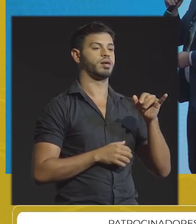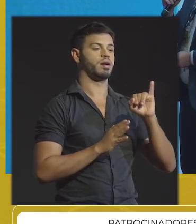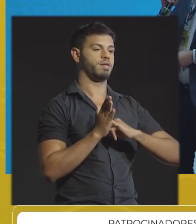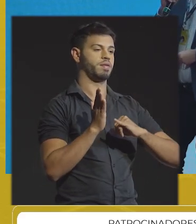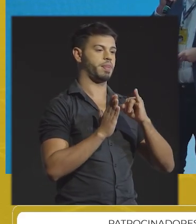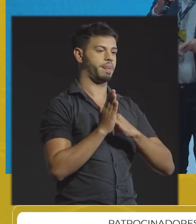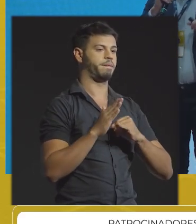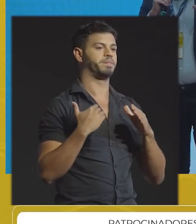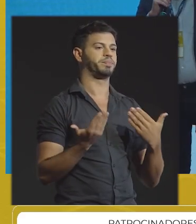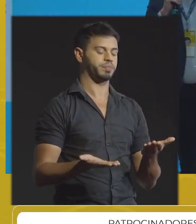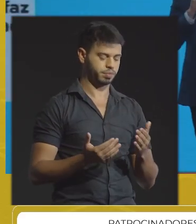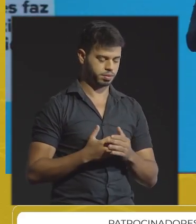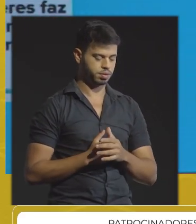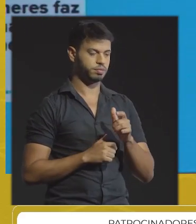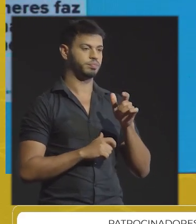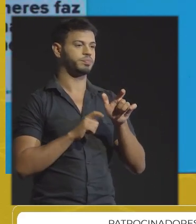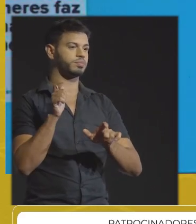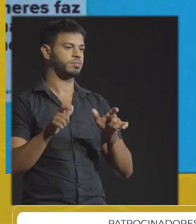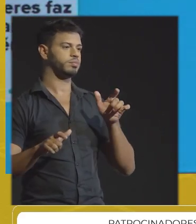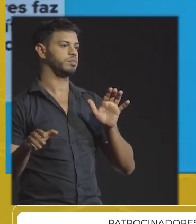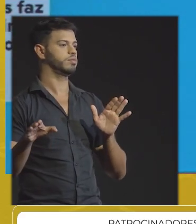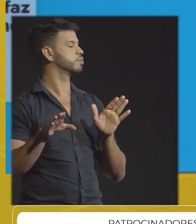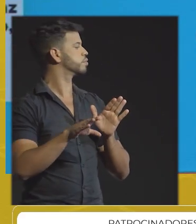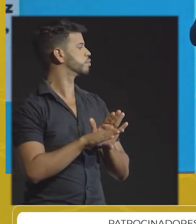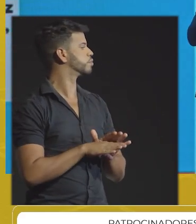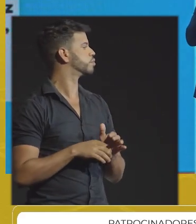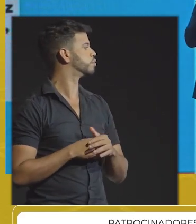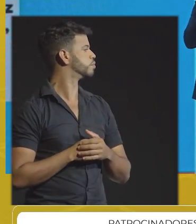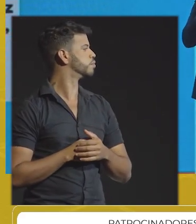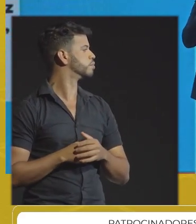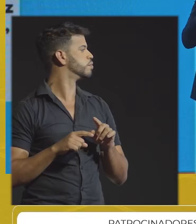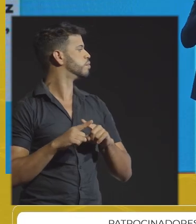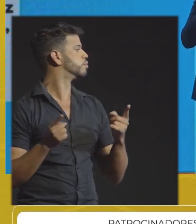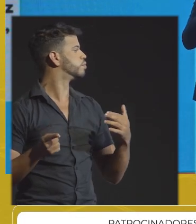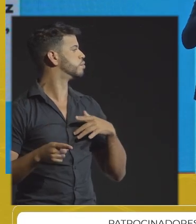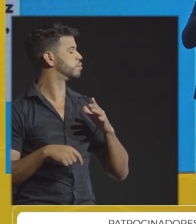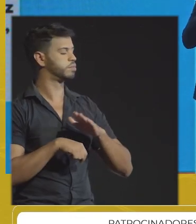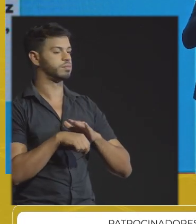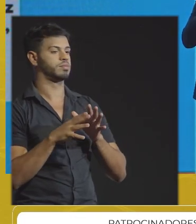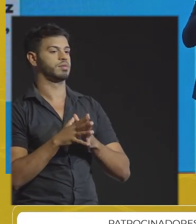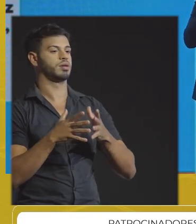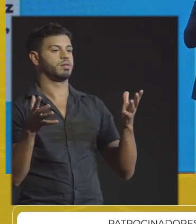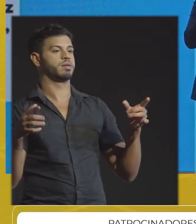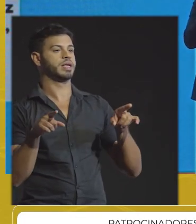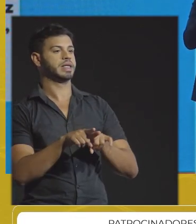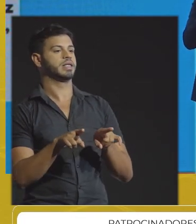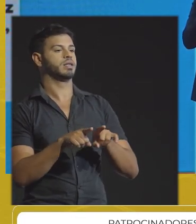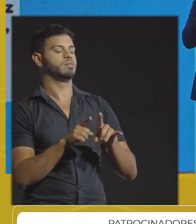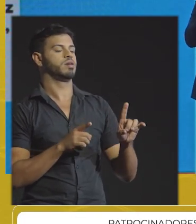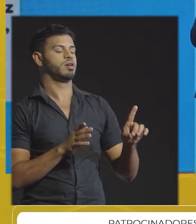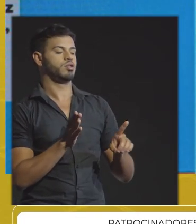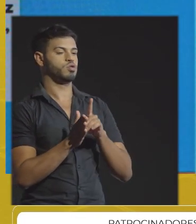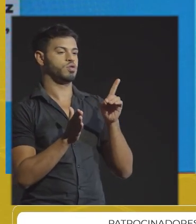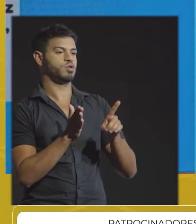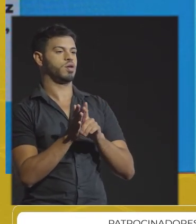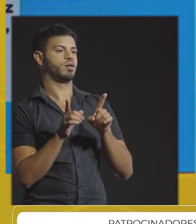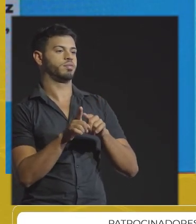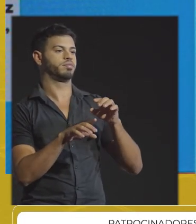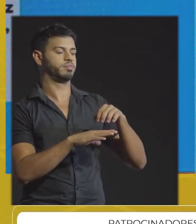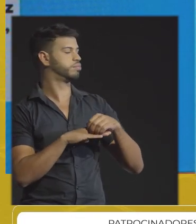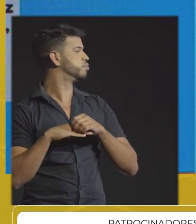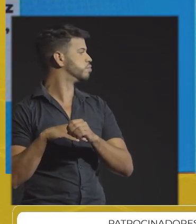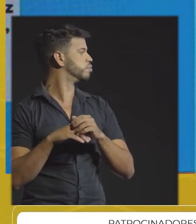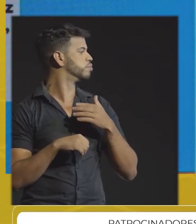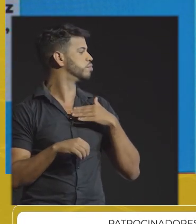importação então o o preço lá na China tá estável mas há uma tendência de aumento em função do aumento do dólar e do frete marítimo